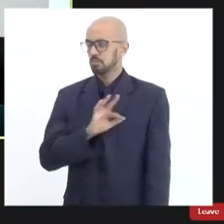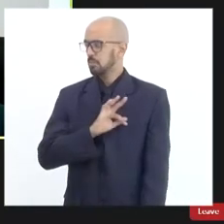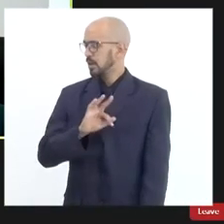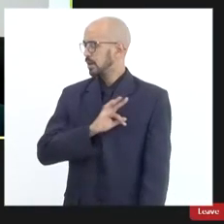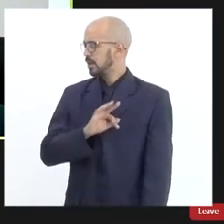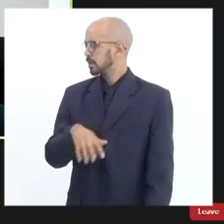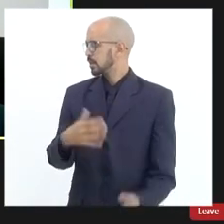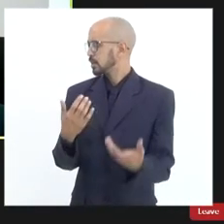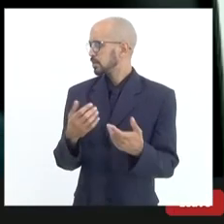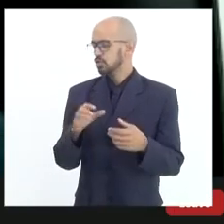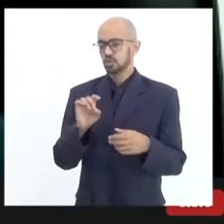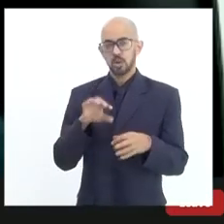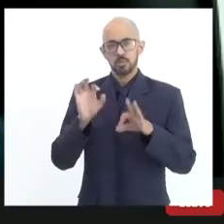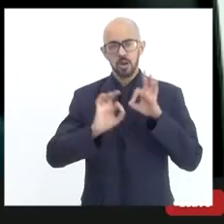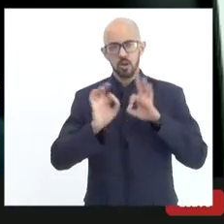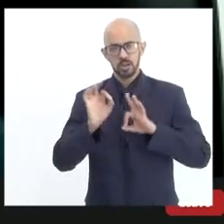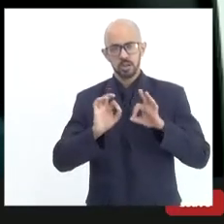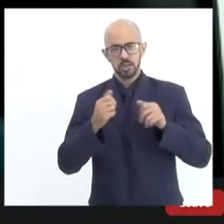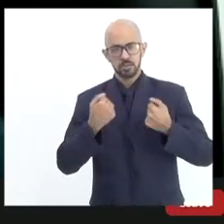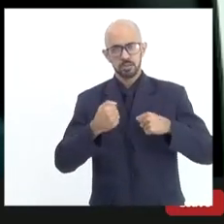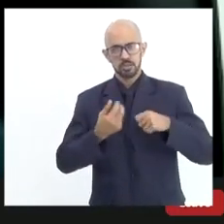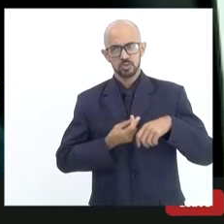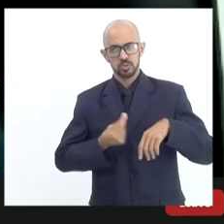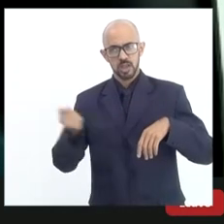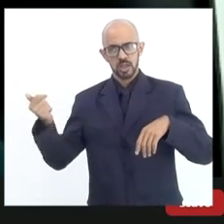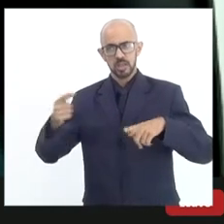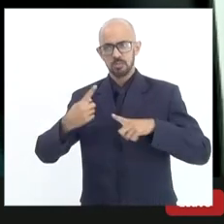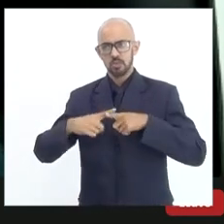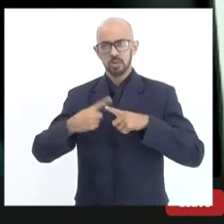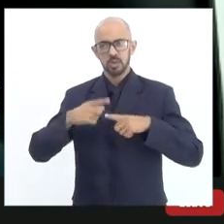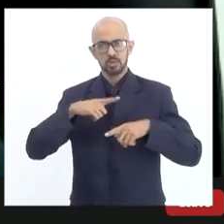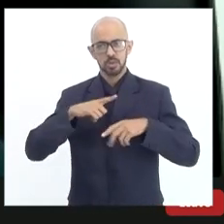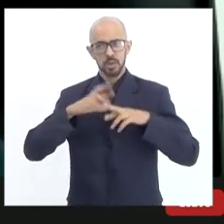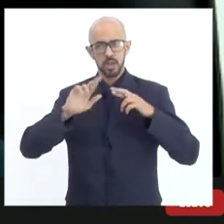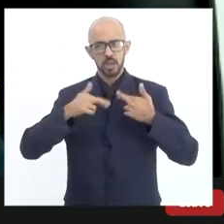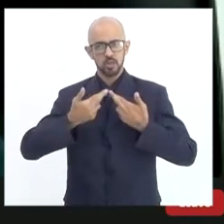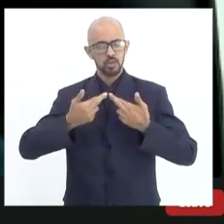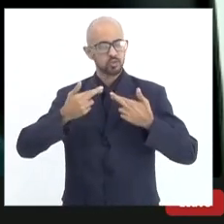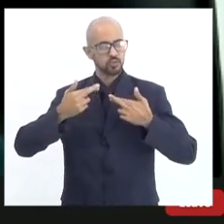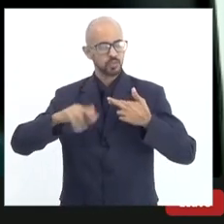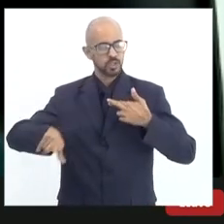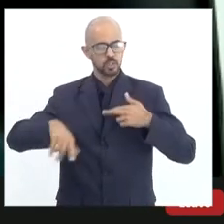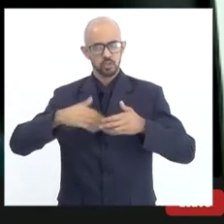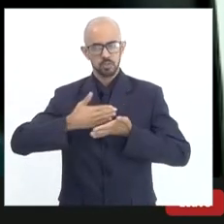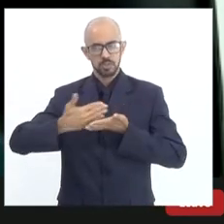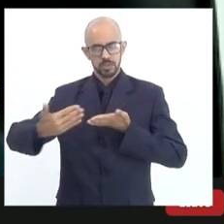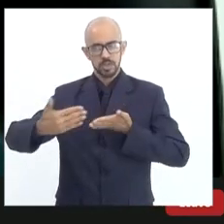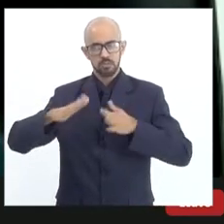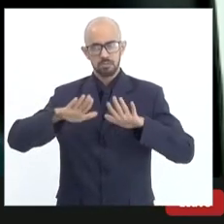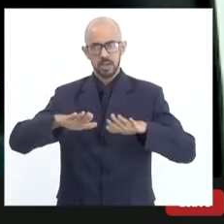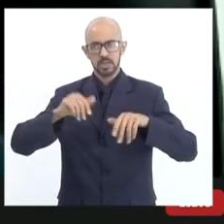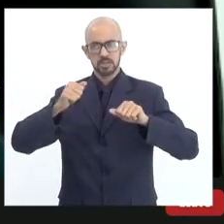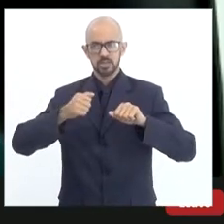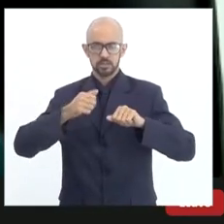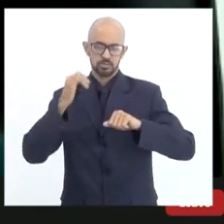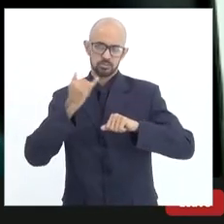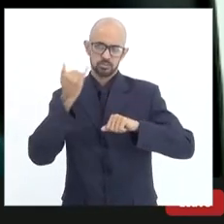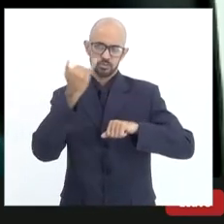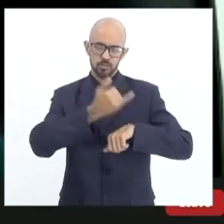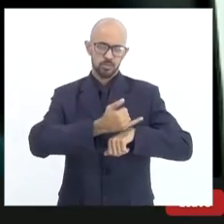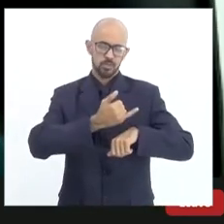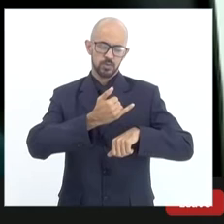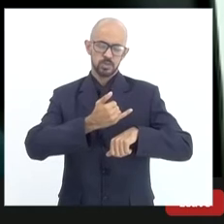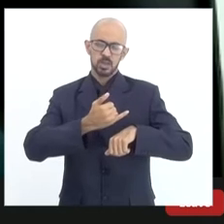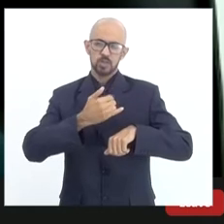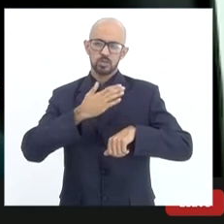questão de ordem, eu vou precisar me ausentar, que eu estou com uma outra reunião aqui já iniciando, e deixar aí meu carinho, meu